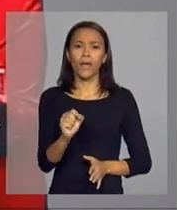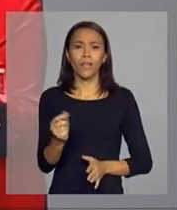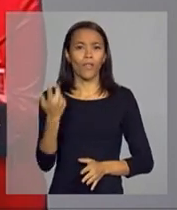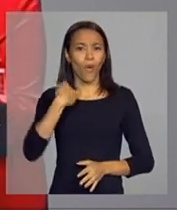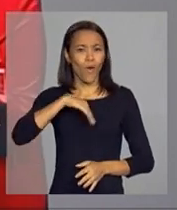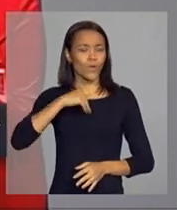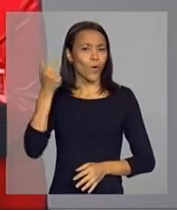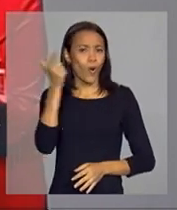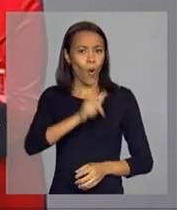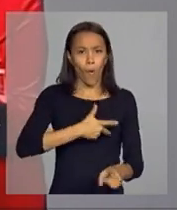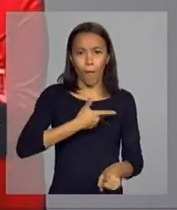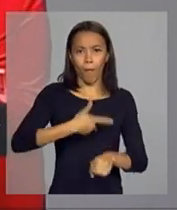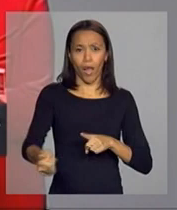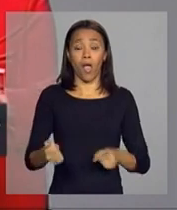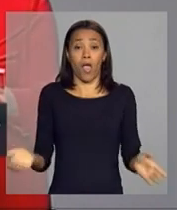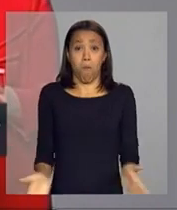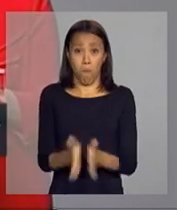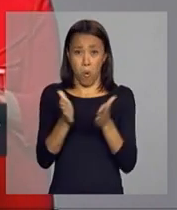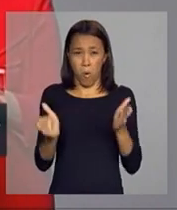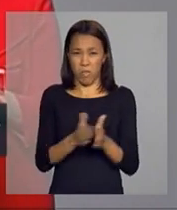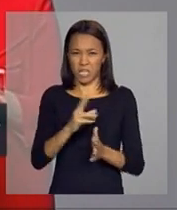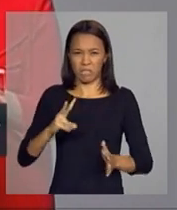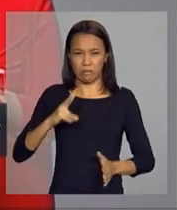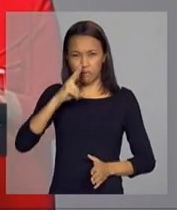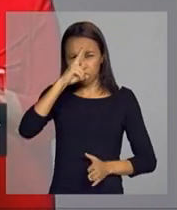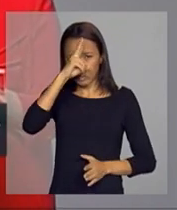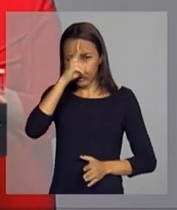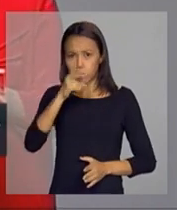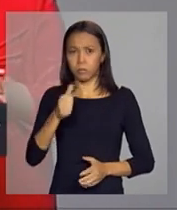superar a pobreza extrema